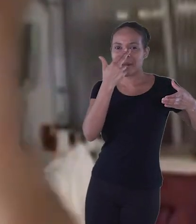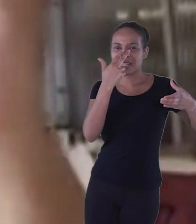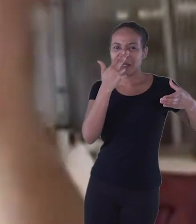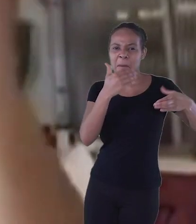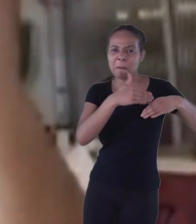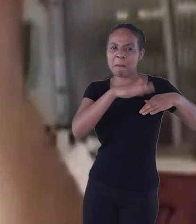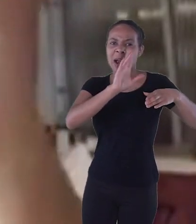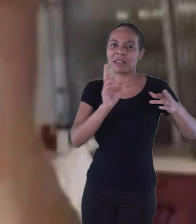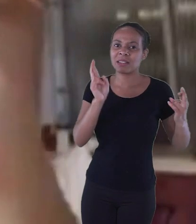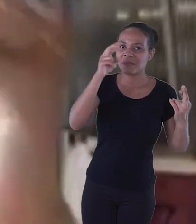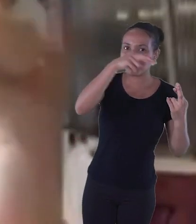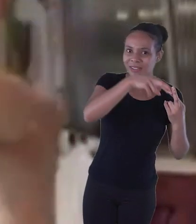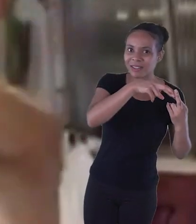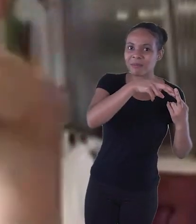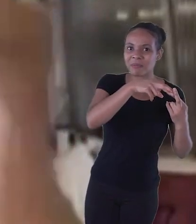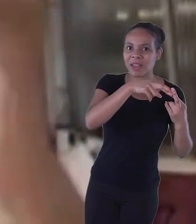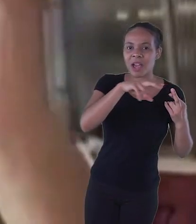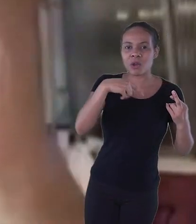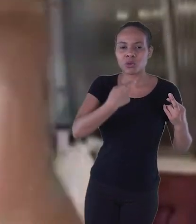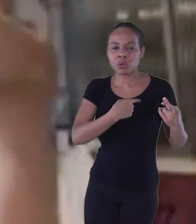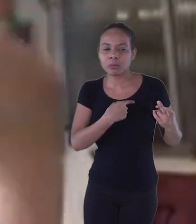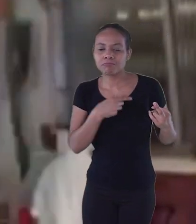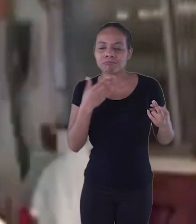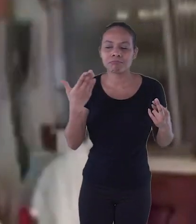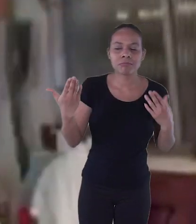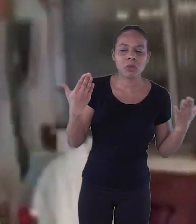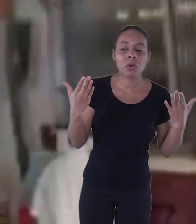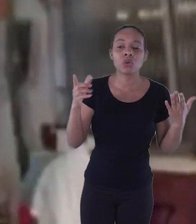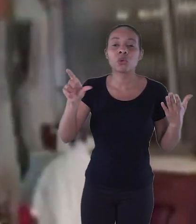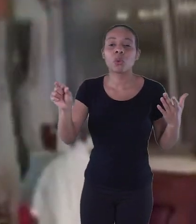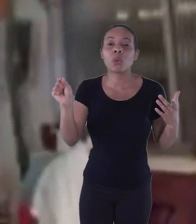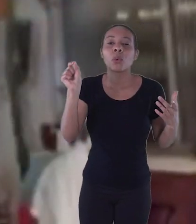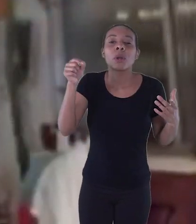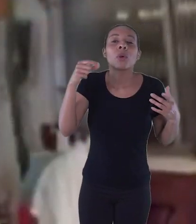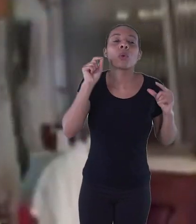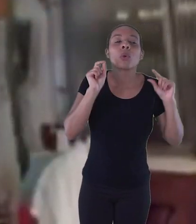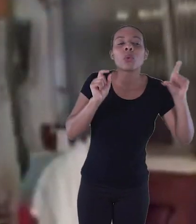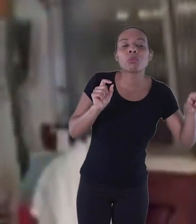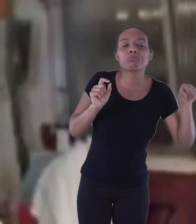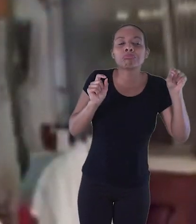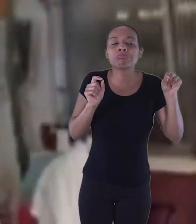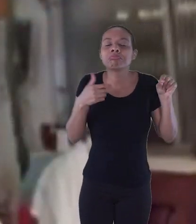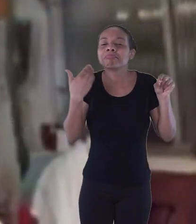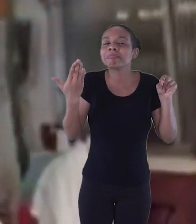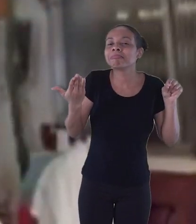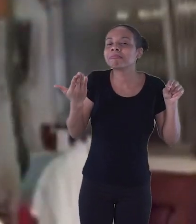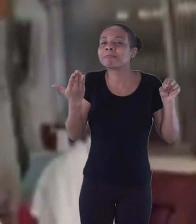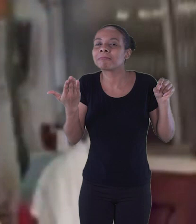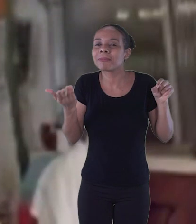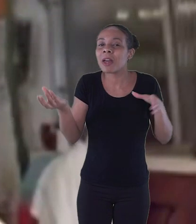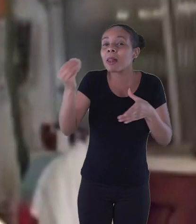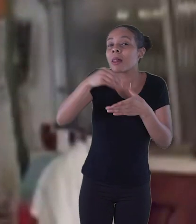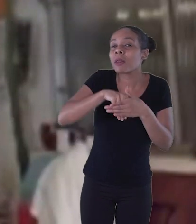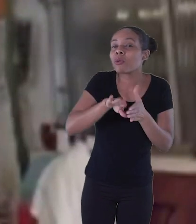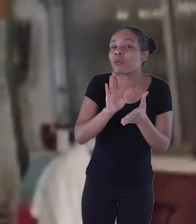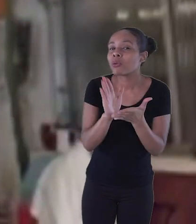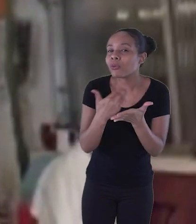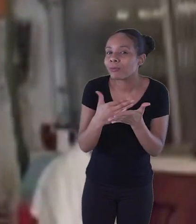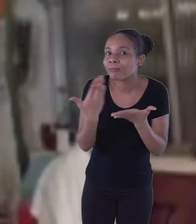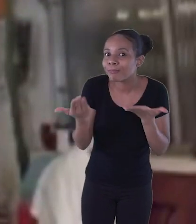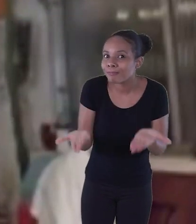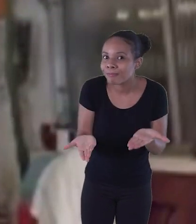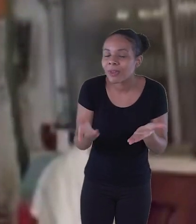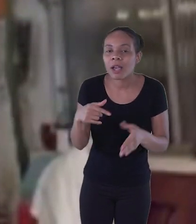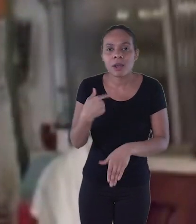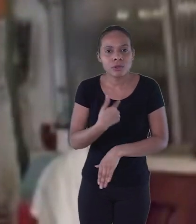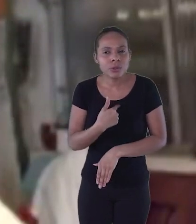mesmo lugar. Então a gente também foi corrigindo essas rotas, assim, porque como a Lili e o Flávio, você bem coloca, a gente foi aprendendo fazendo, né? A gente foi